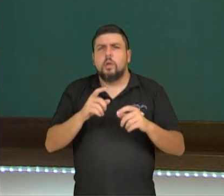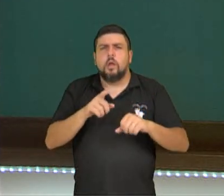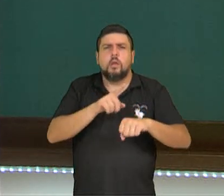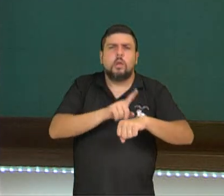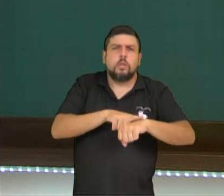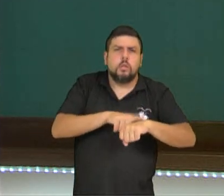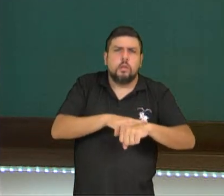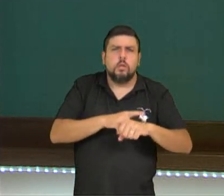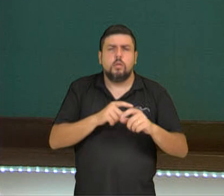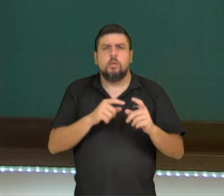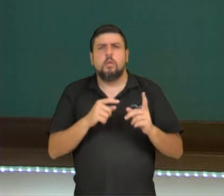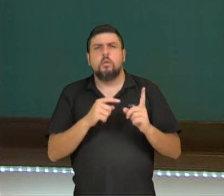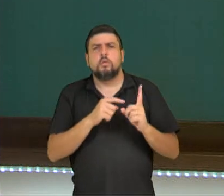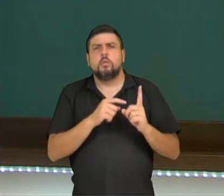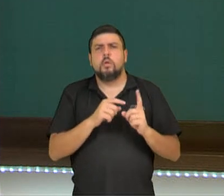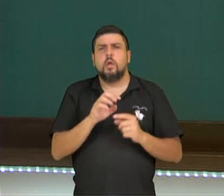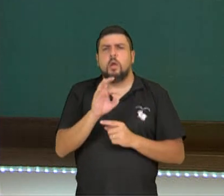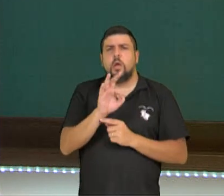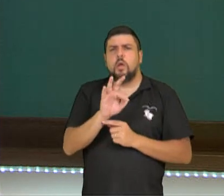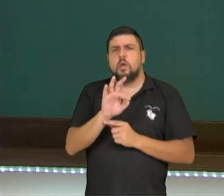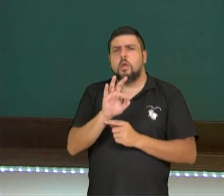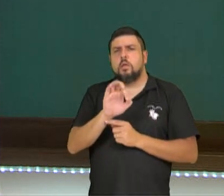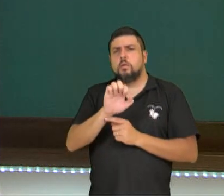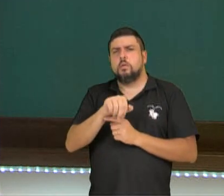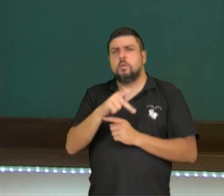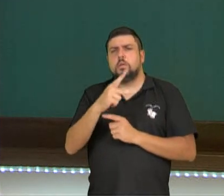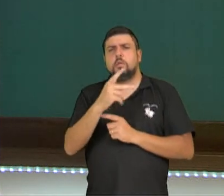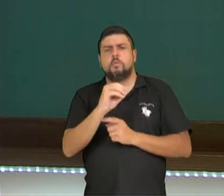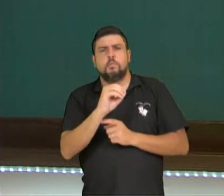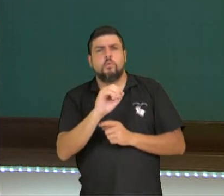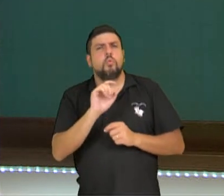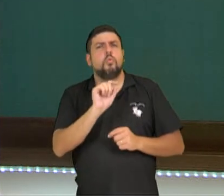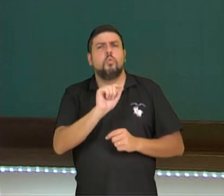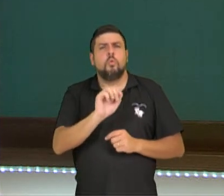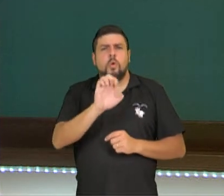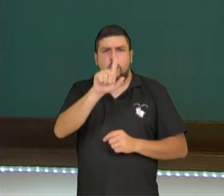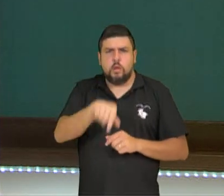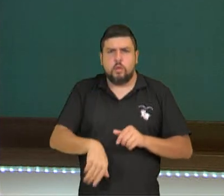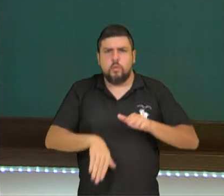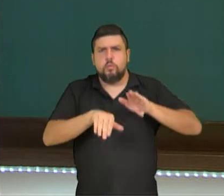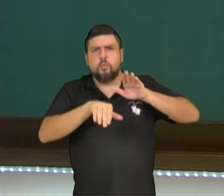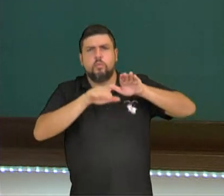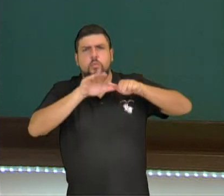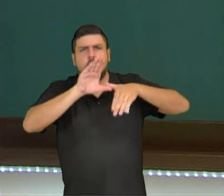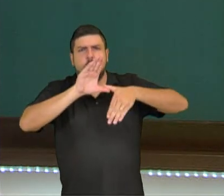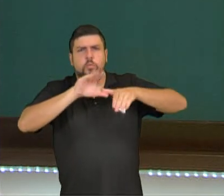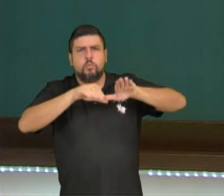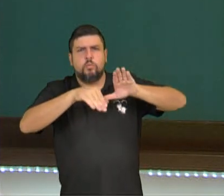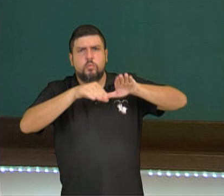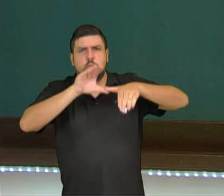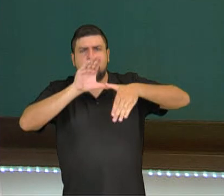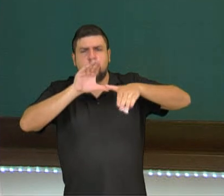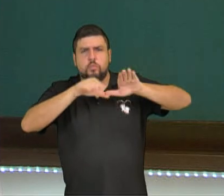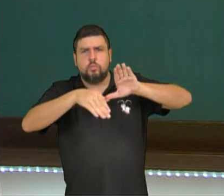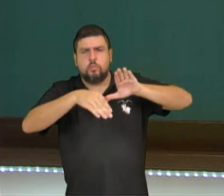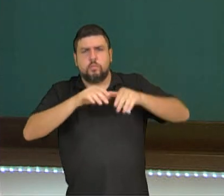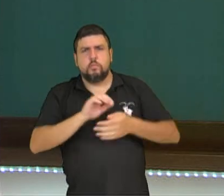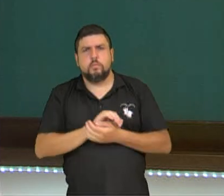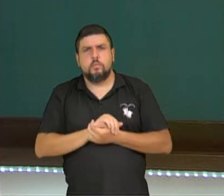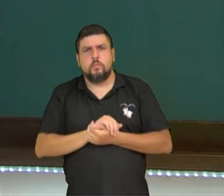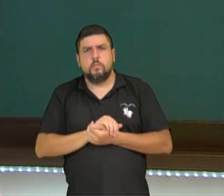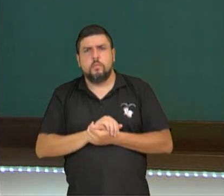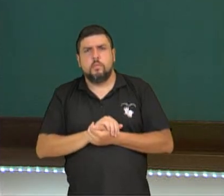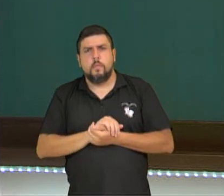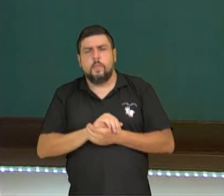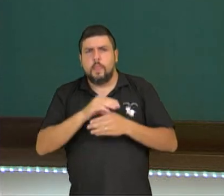estabelecer uma previsão do tempo atmosférico são os satélites meteorológicos. A partir deles, então,